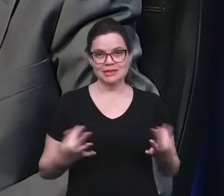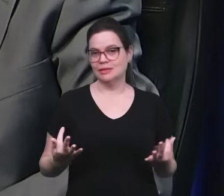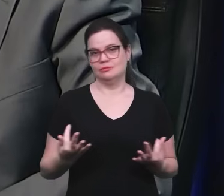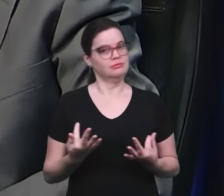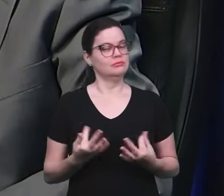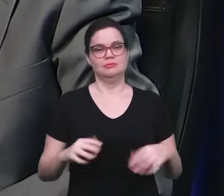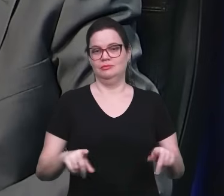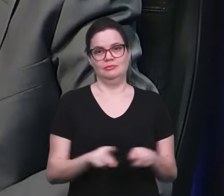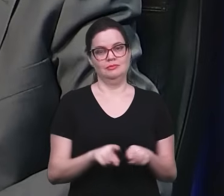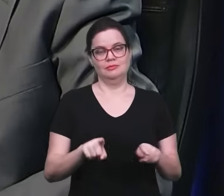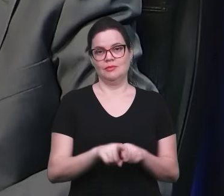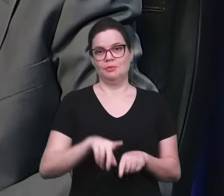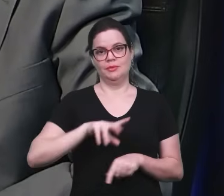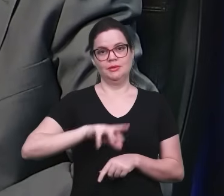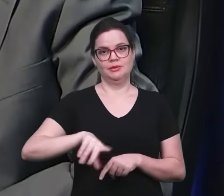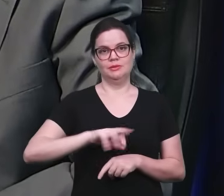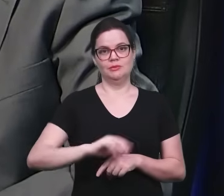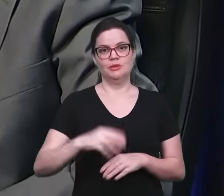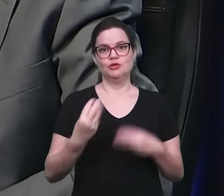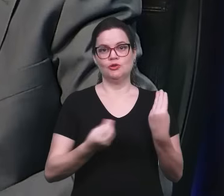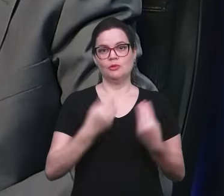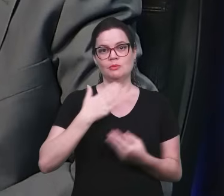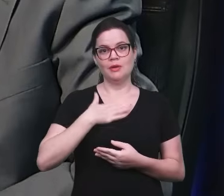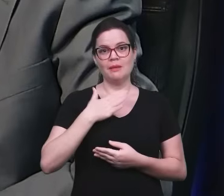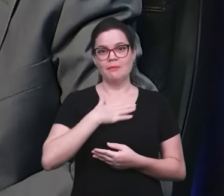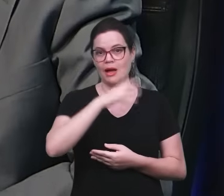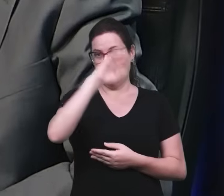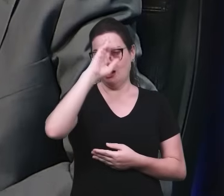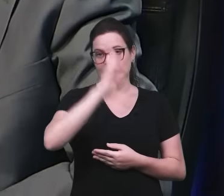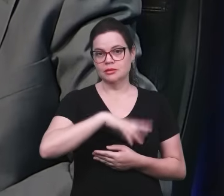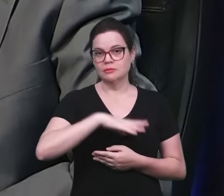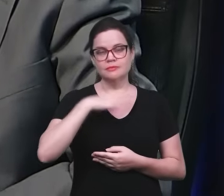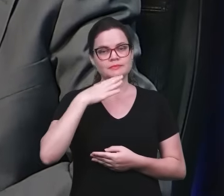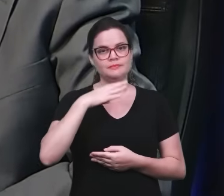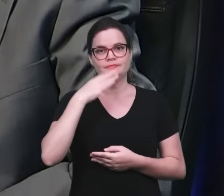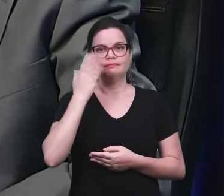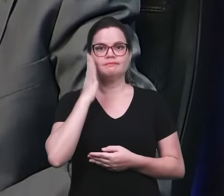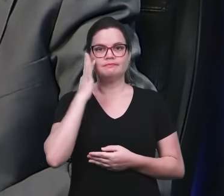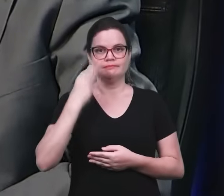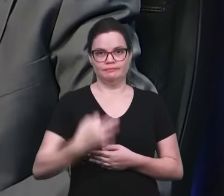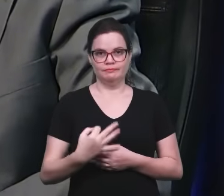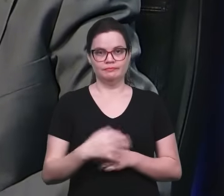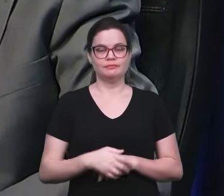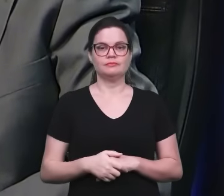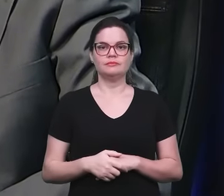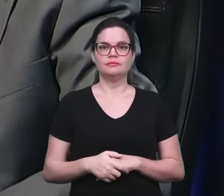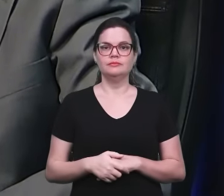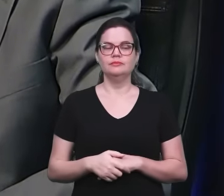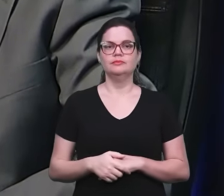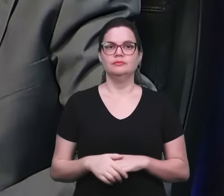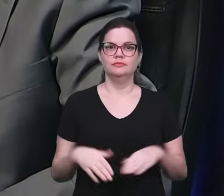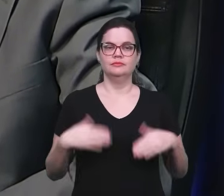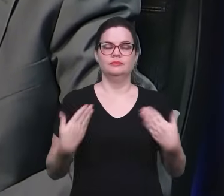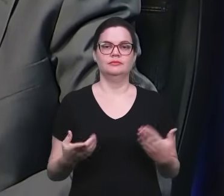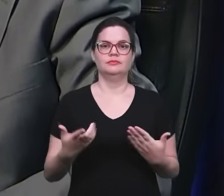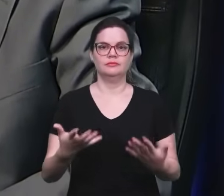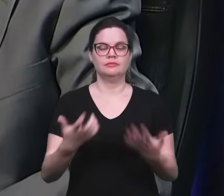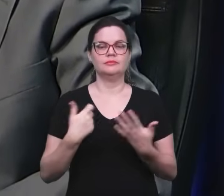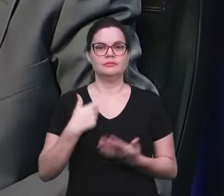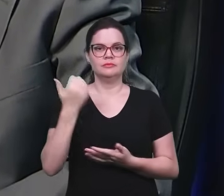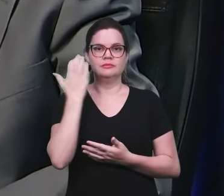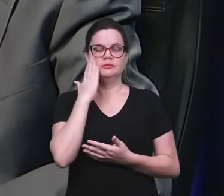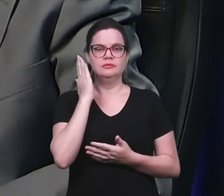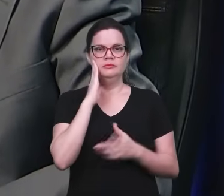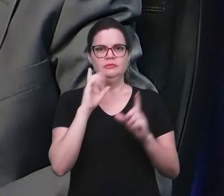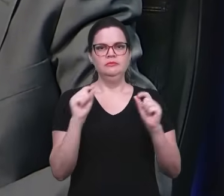simples de se entender racionalmente. Então, nesse sentido, pastor Alonso, que a gente gostaria de entender,